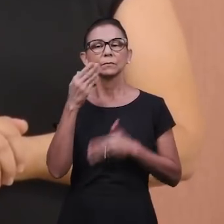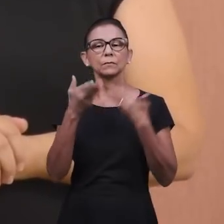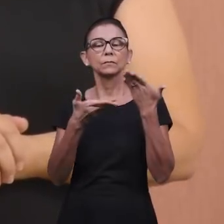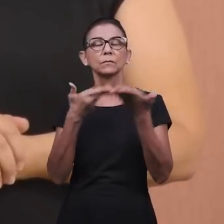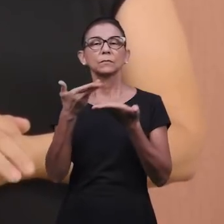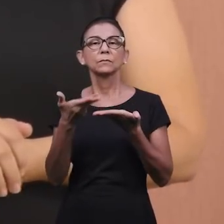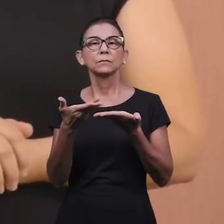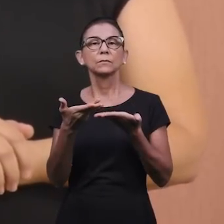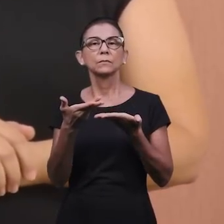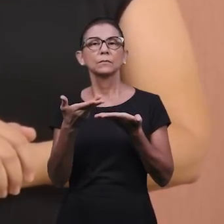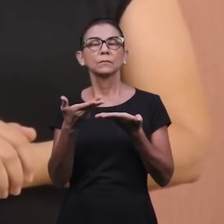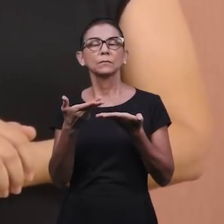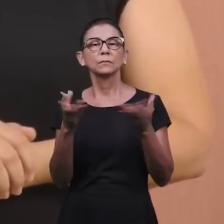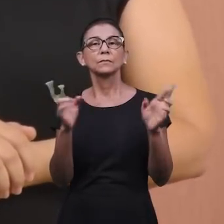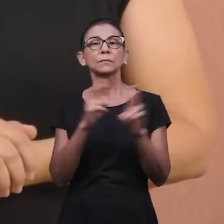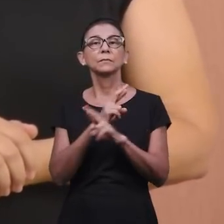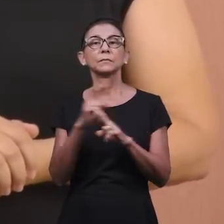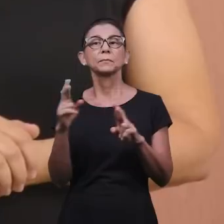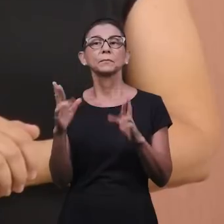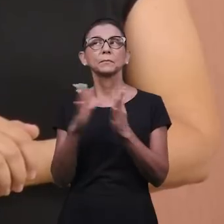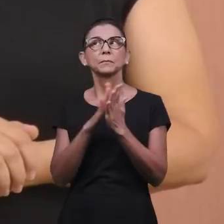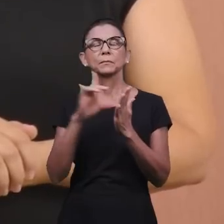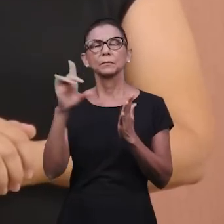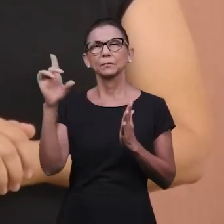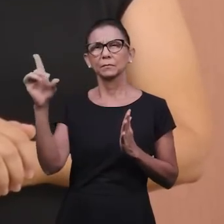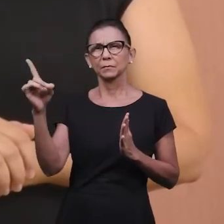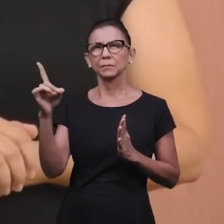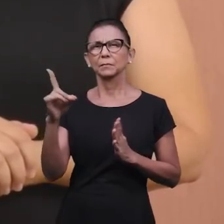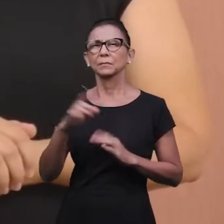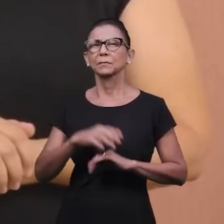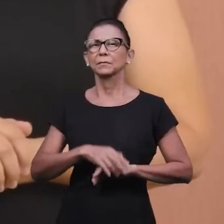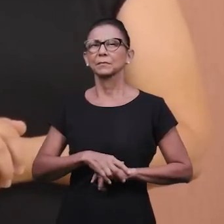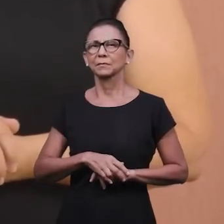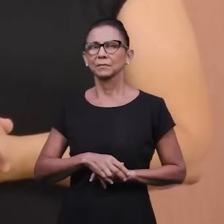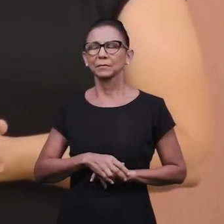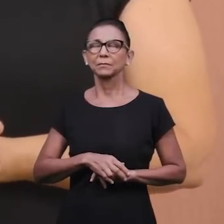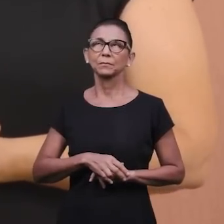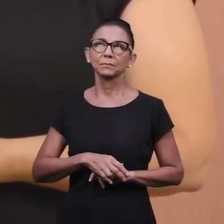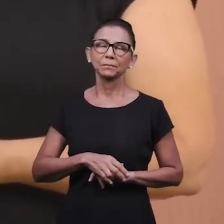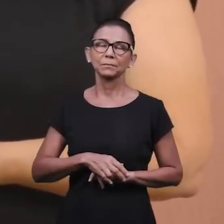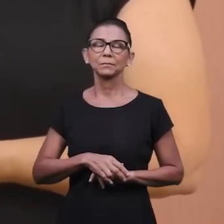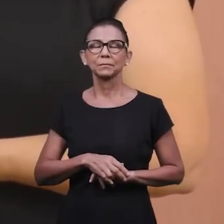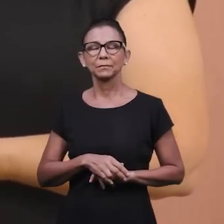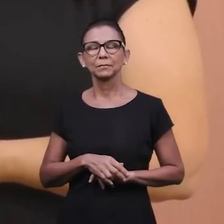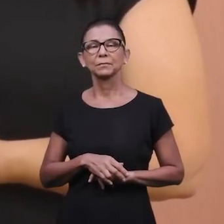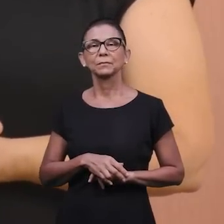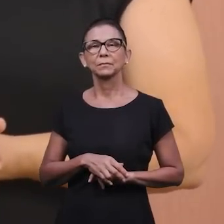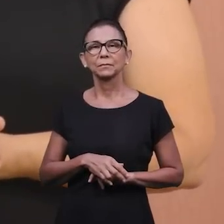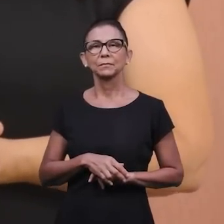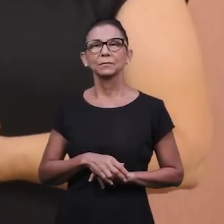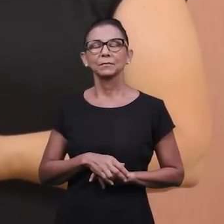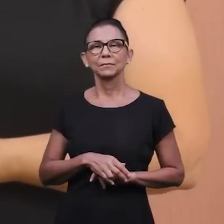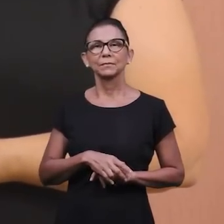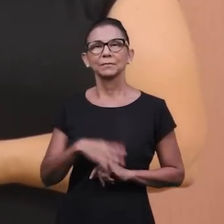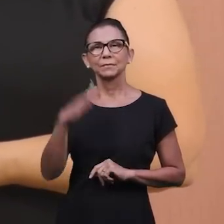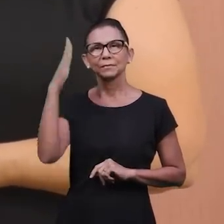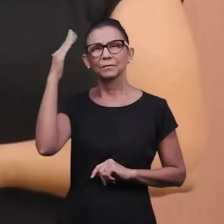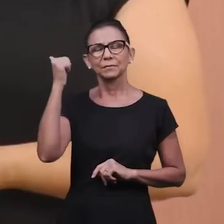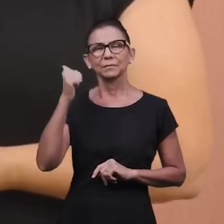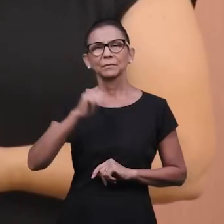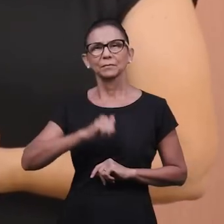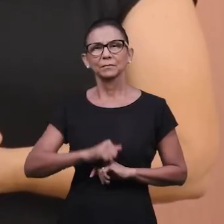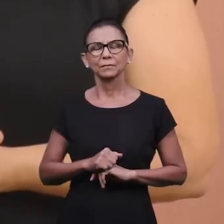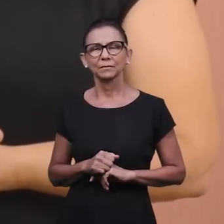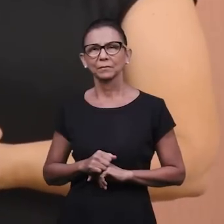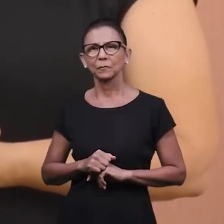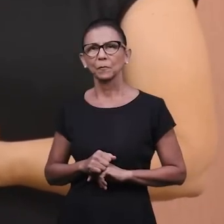aprendizado da palavra. A gente sabe que a palavra de Deus é algo que a gente carrega desde cedo. Nós, enquanto ouvintes, a